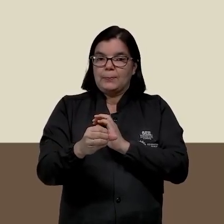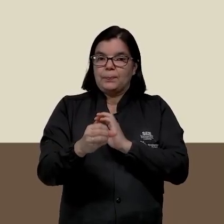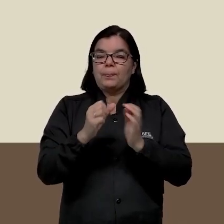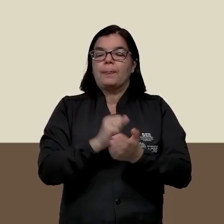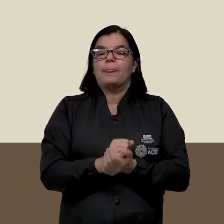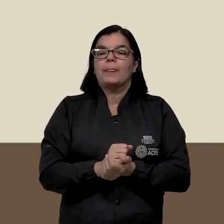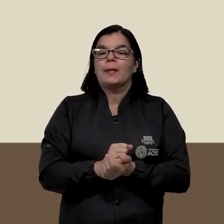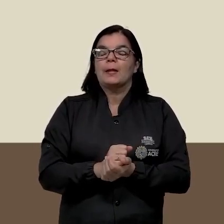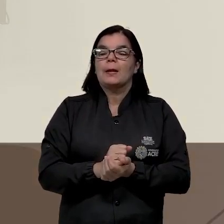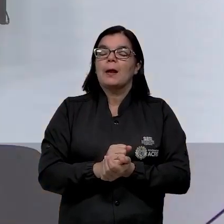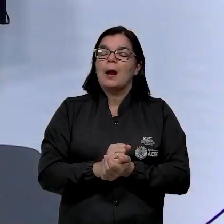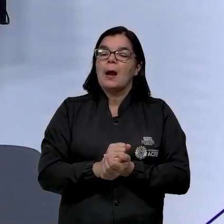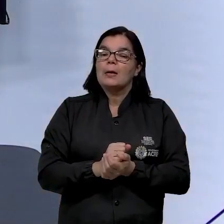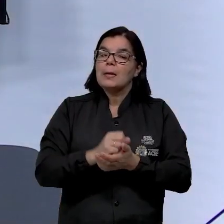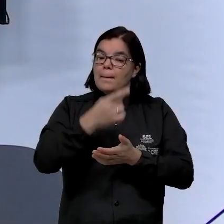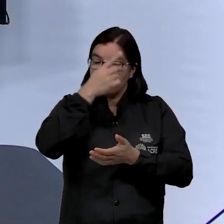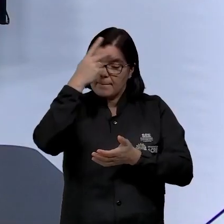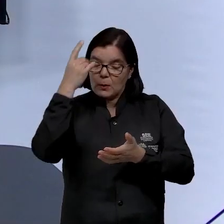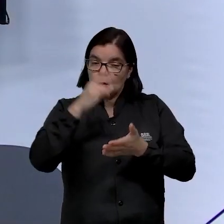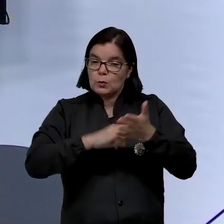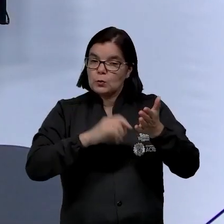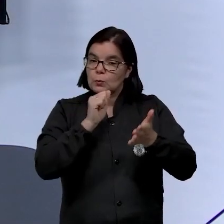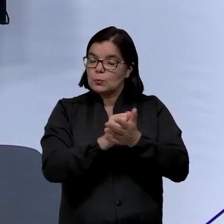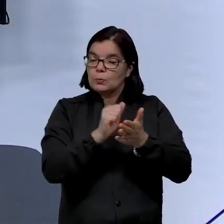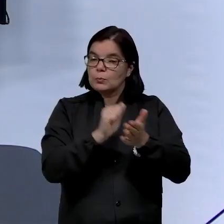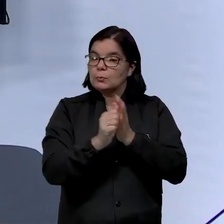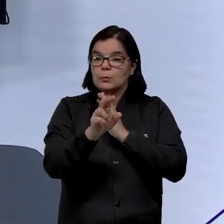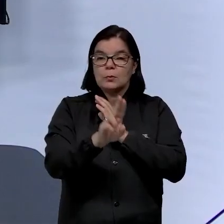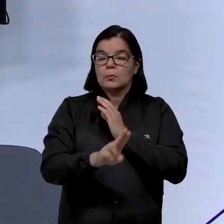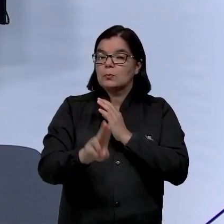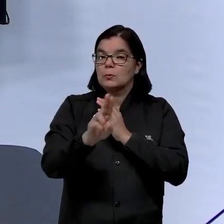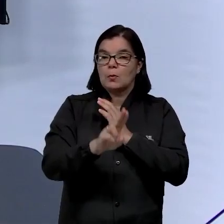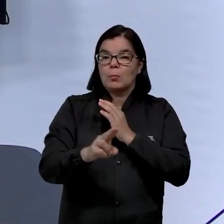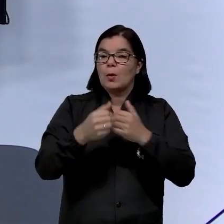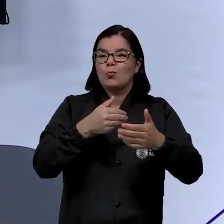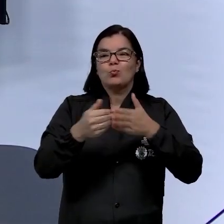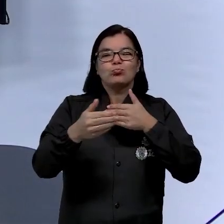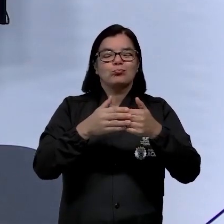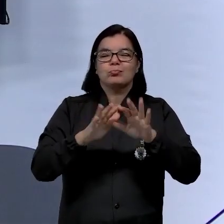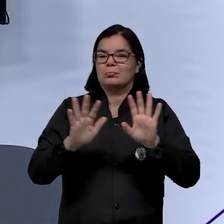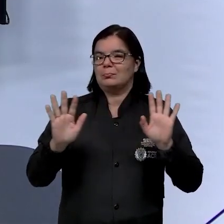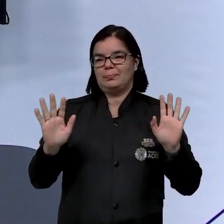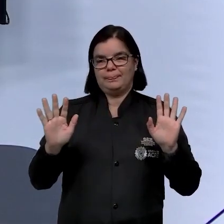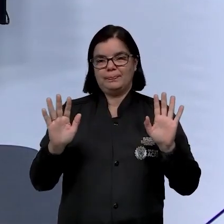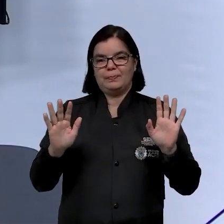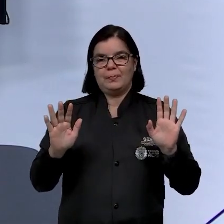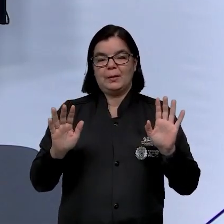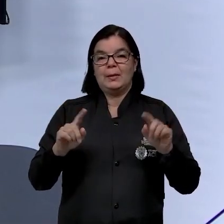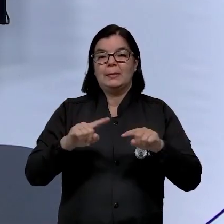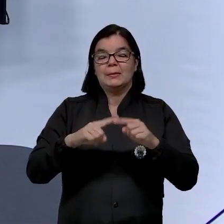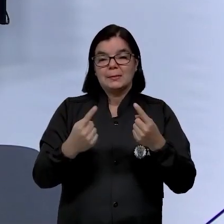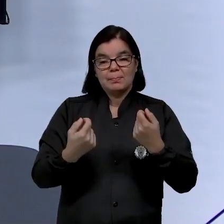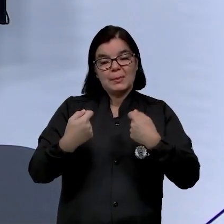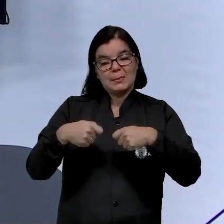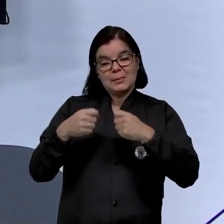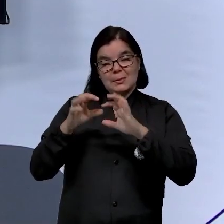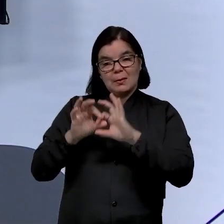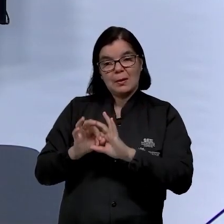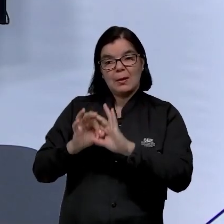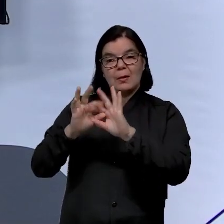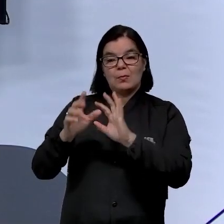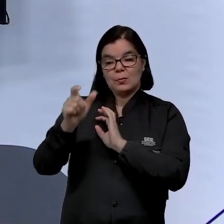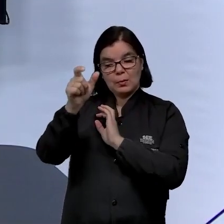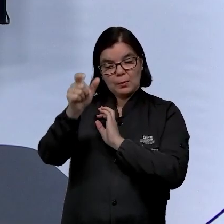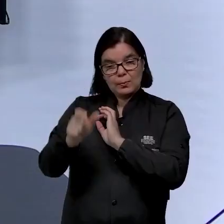a obra autoral não seja utilizada de qualquer maneira, sem o devido